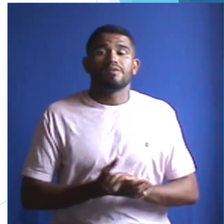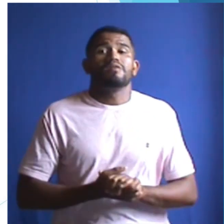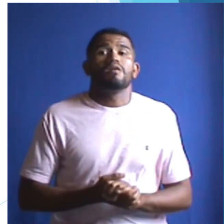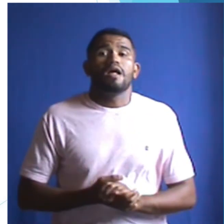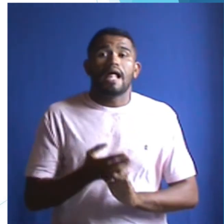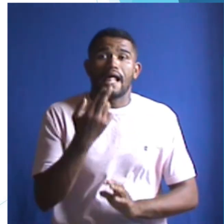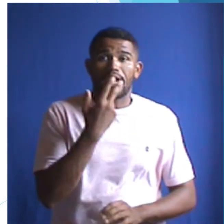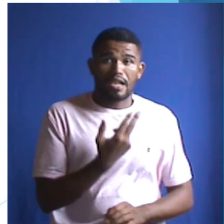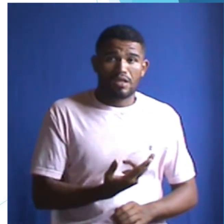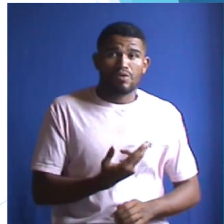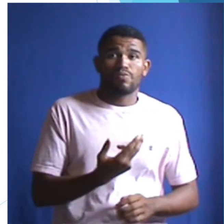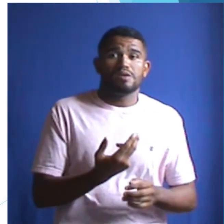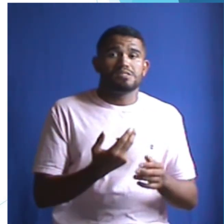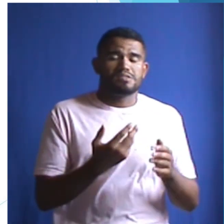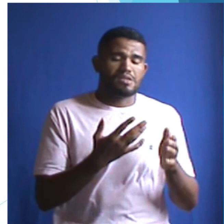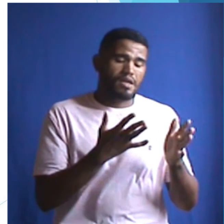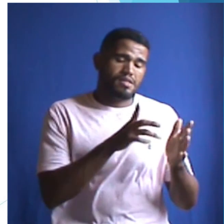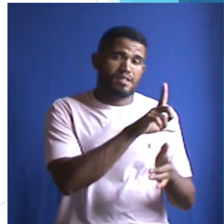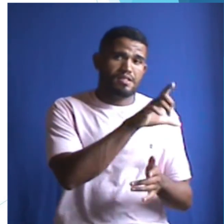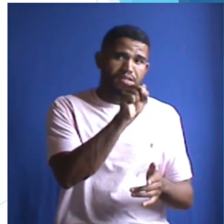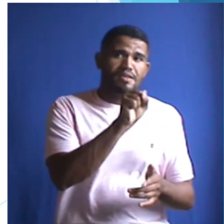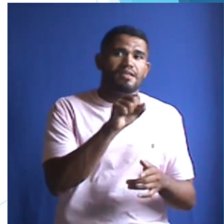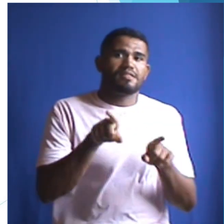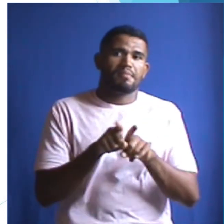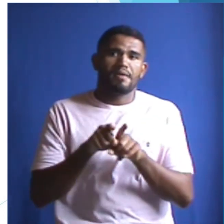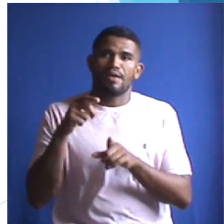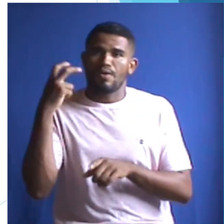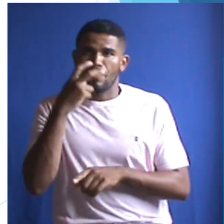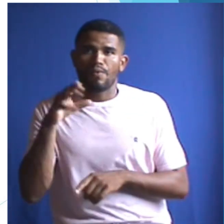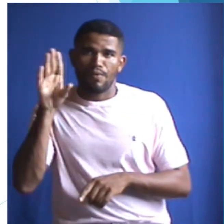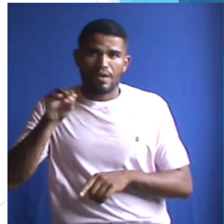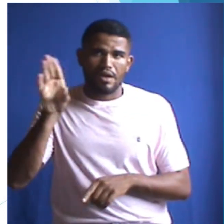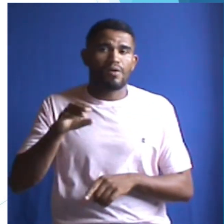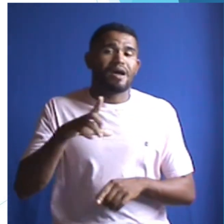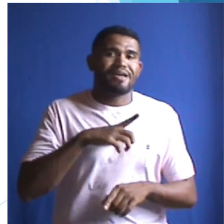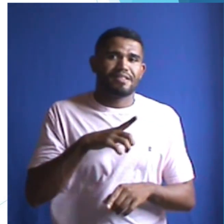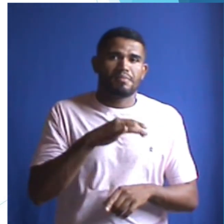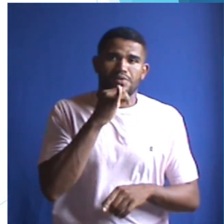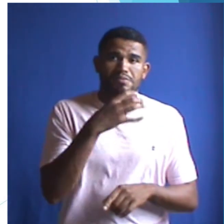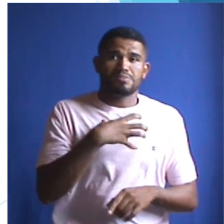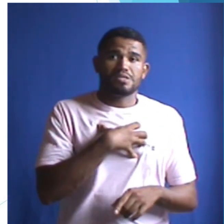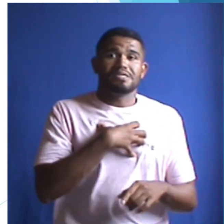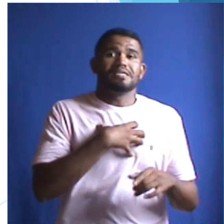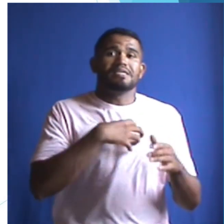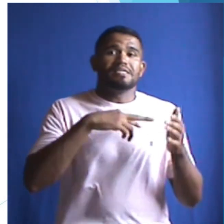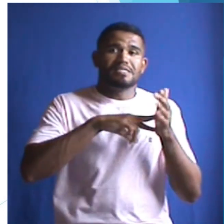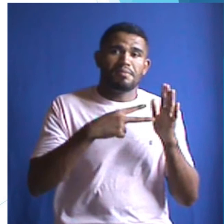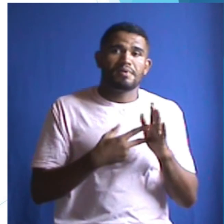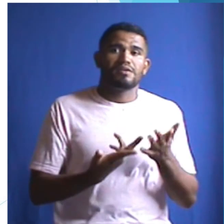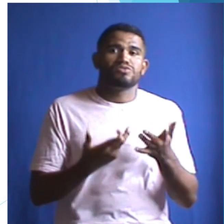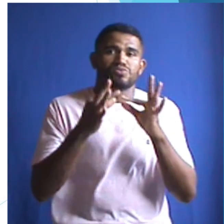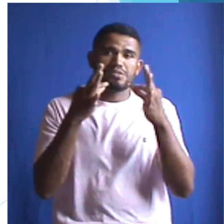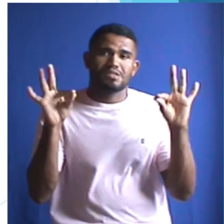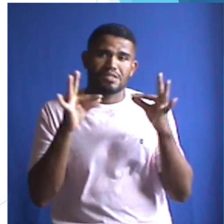Assim como as línguas orais e as línguas de sinais se organizam em diferentes níveis, semântico,